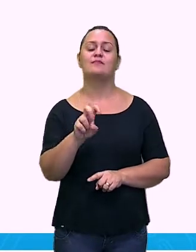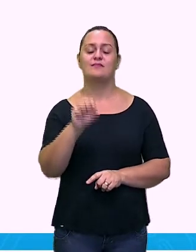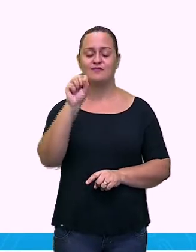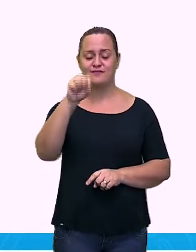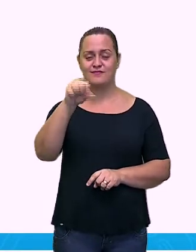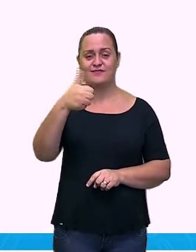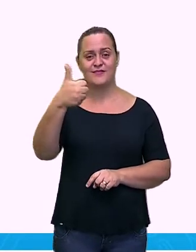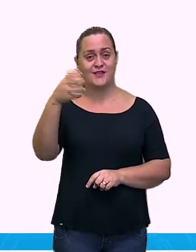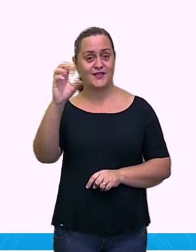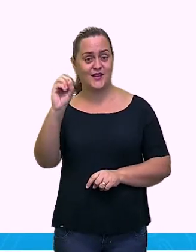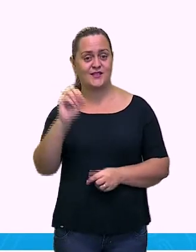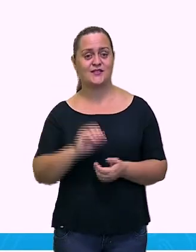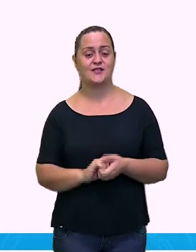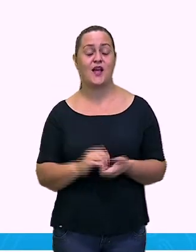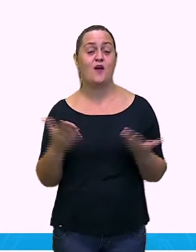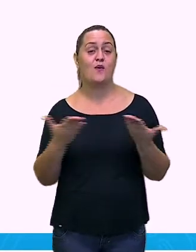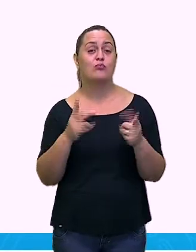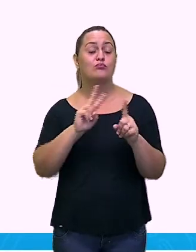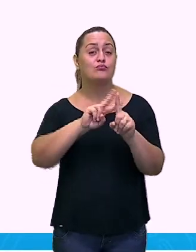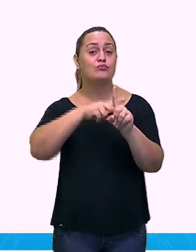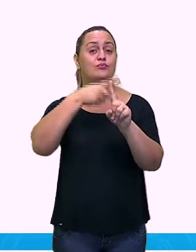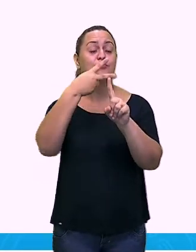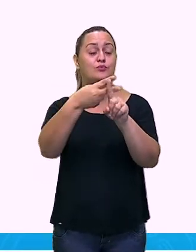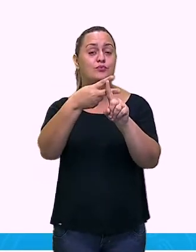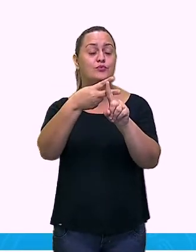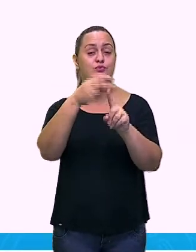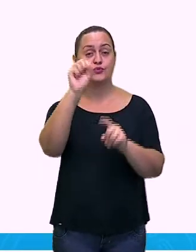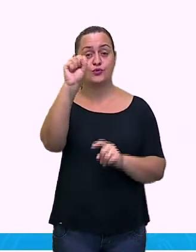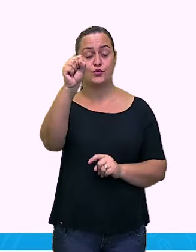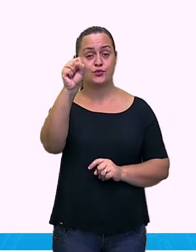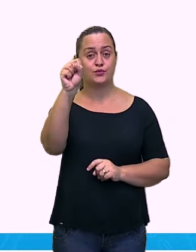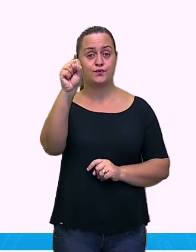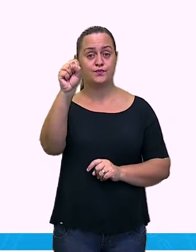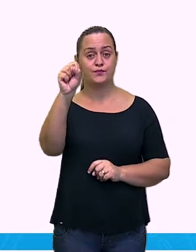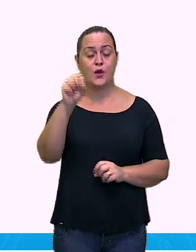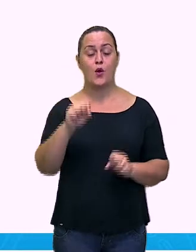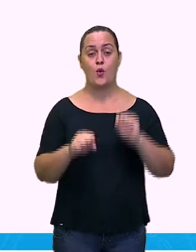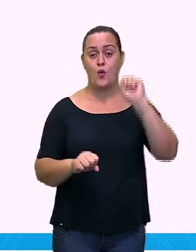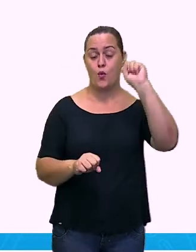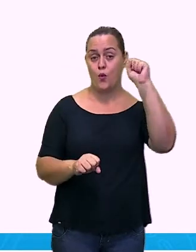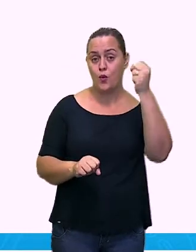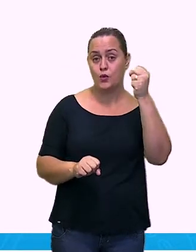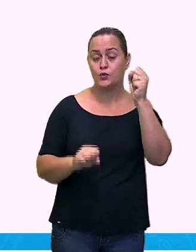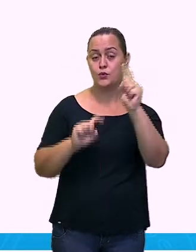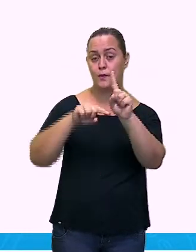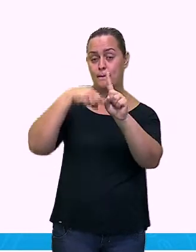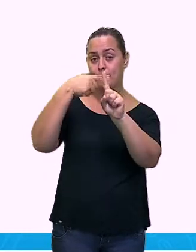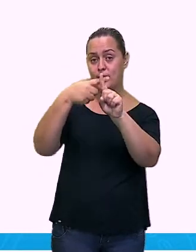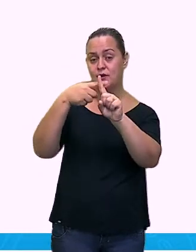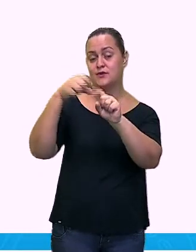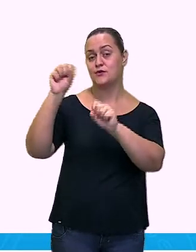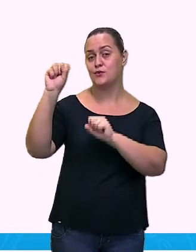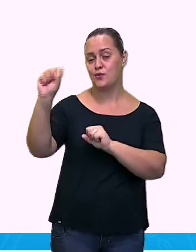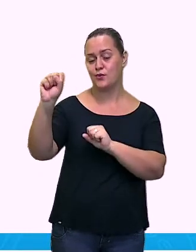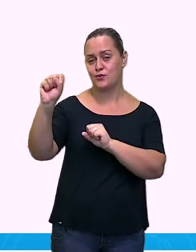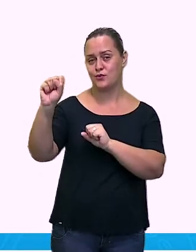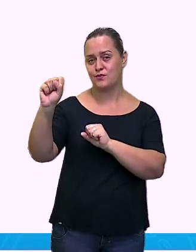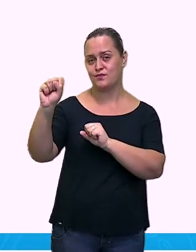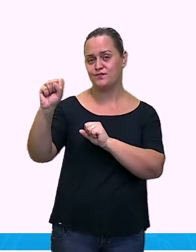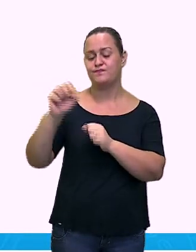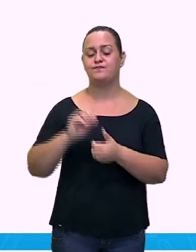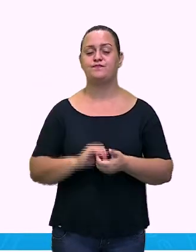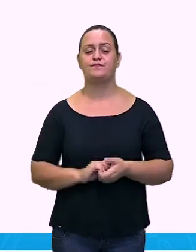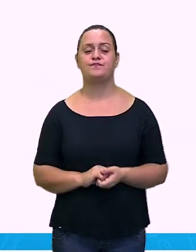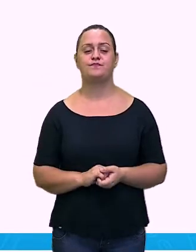três agora o dobro de 88 mais oito aí essa daí complicou Professor